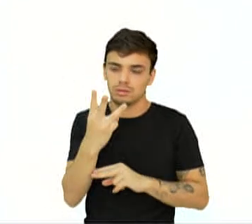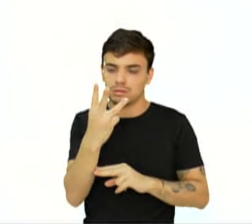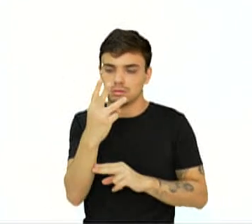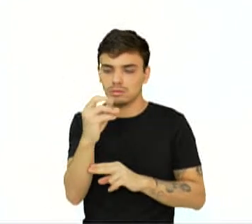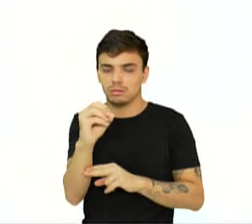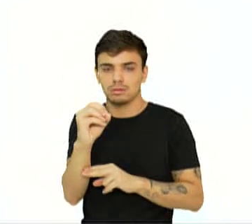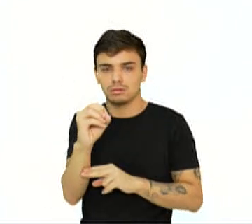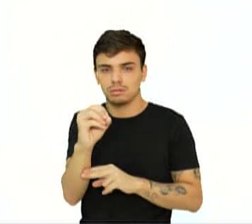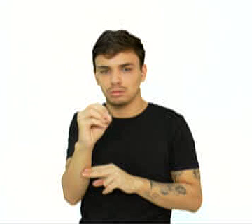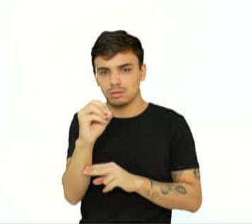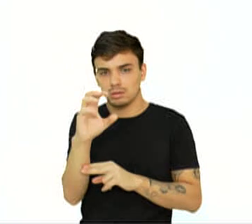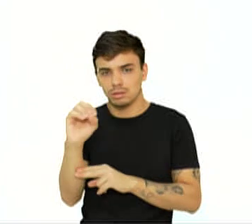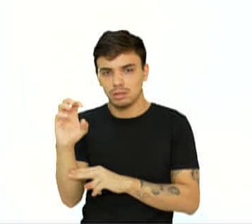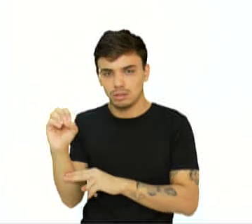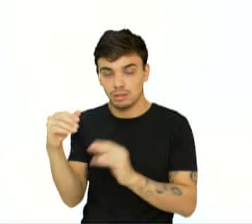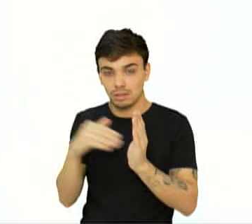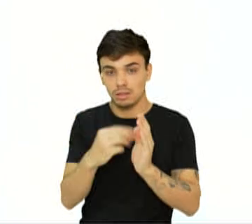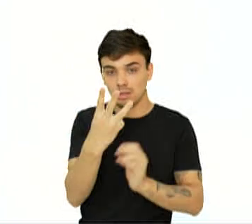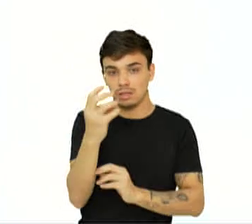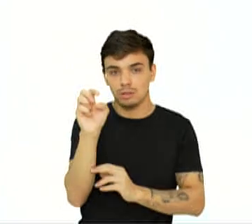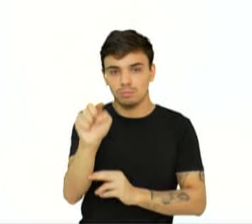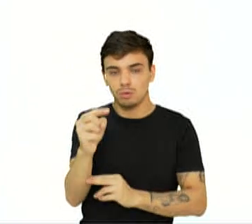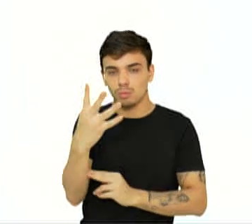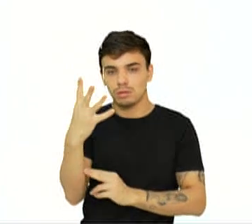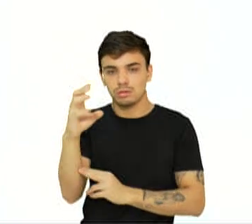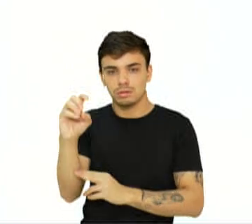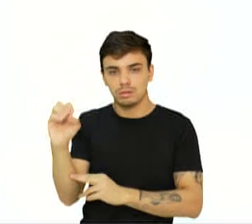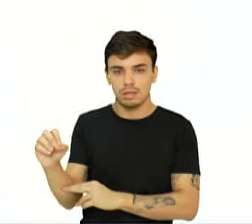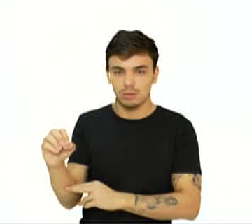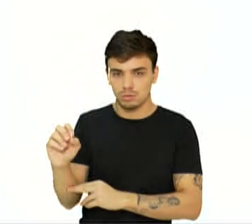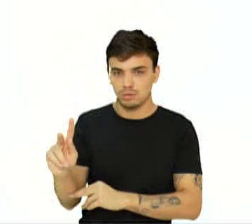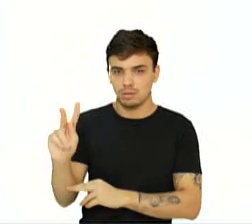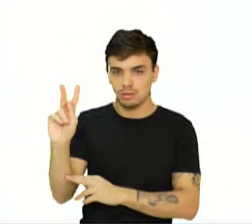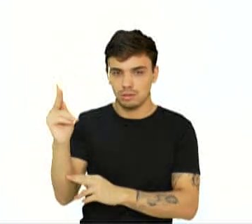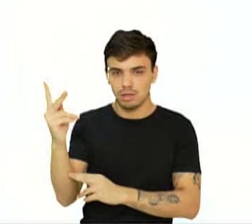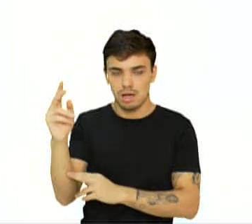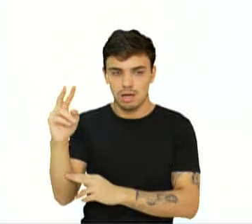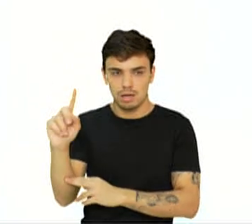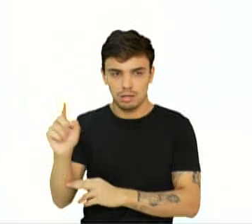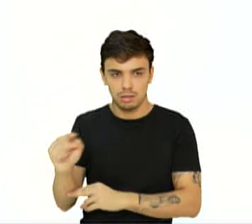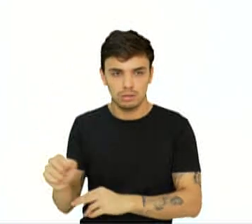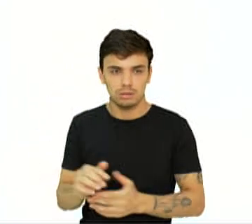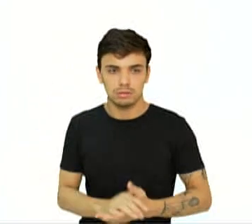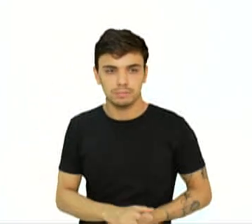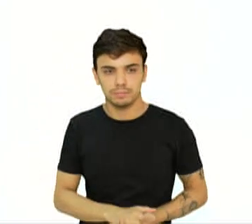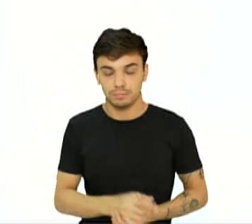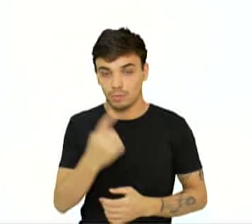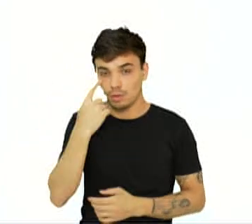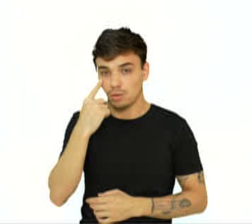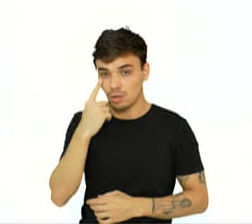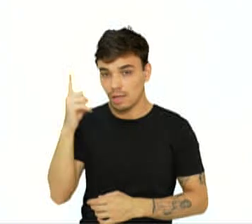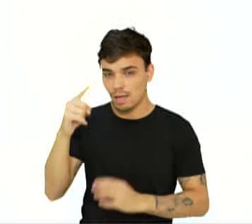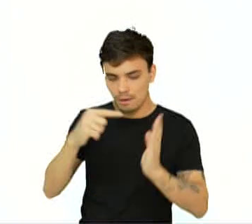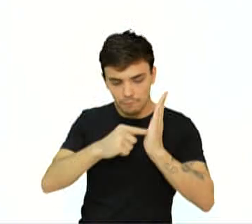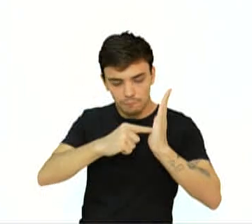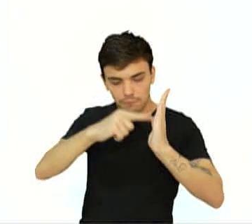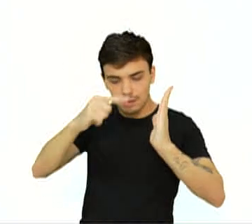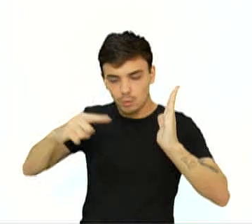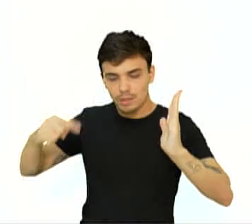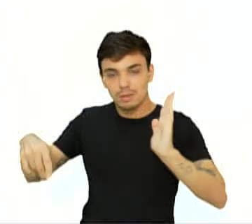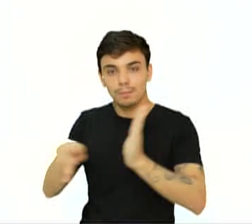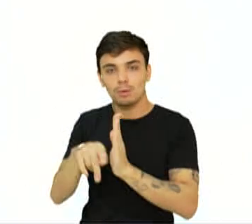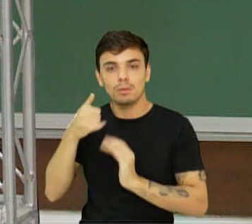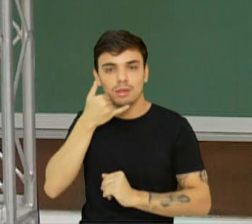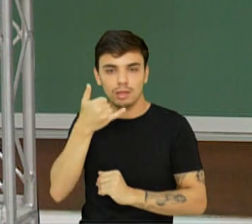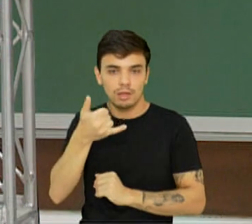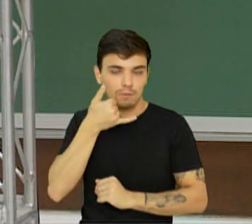a 3.400 kHz. Então essa aqui é a frequência da alimentação do telefone, né? O telefone recebia